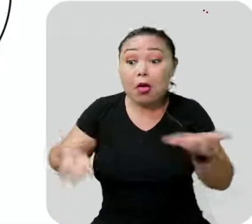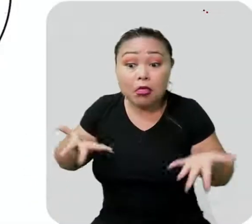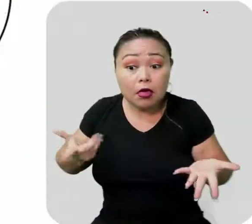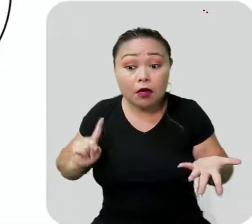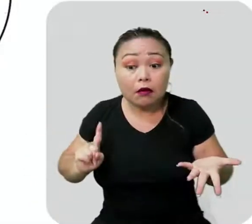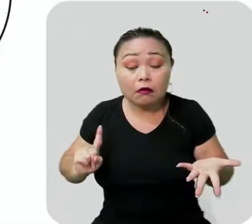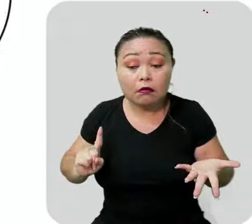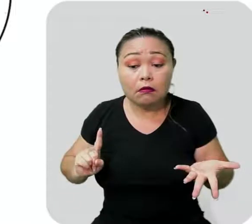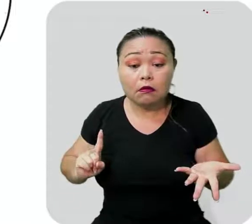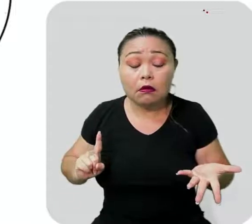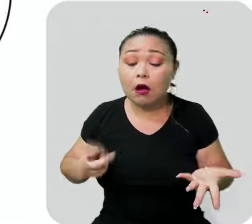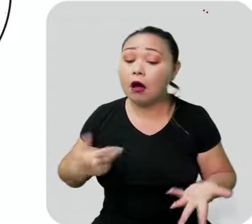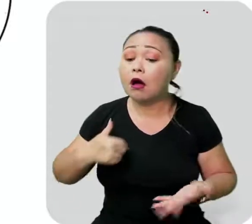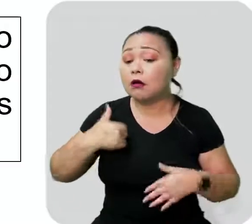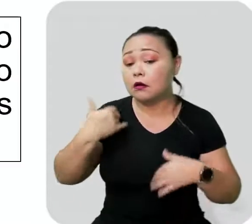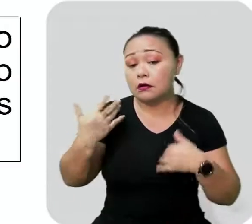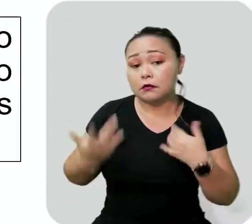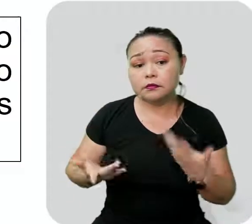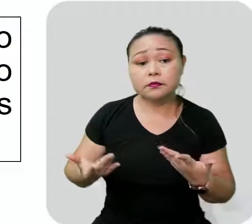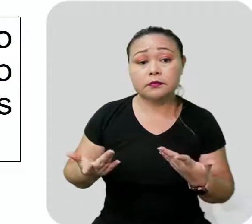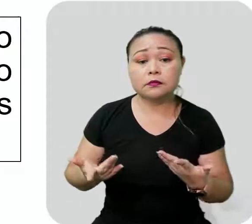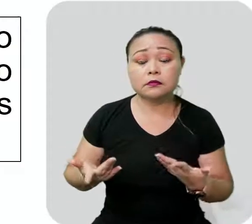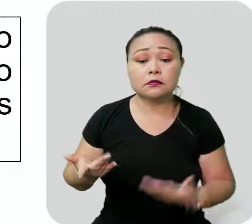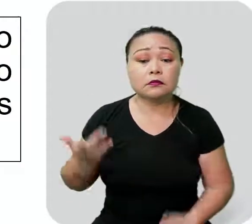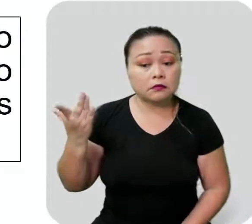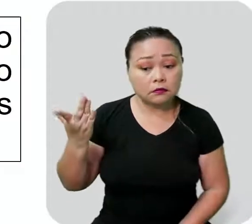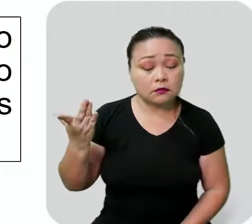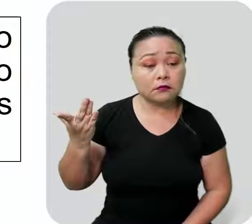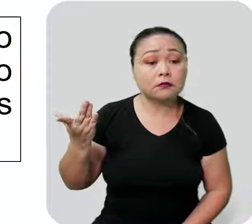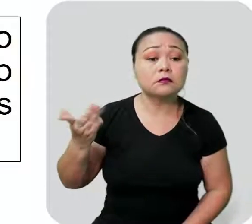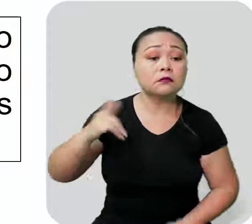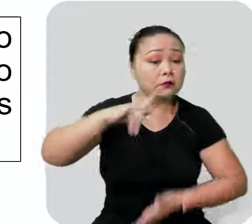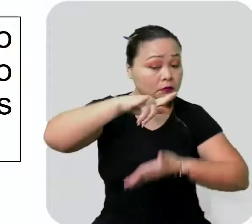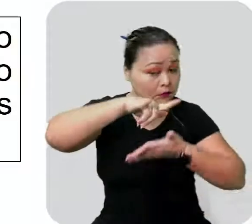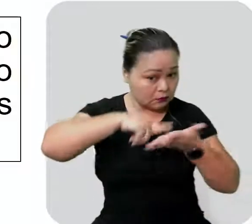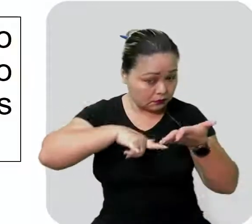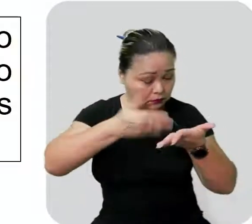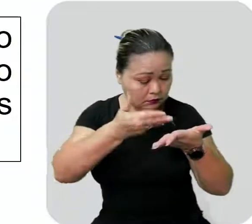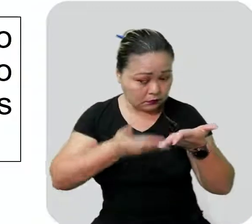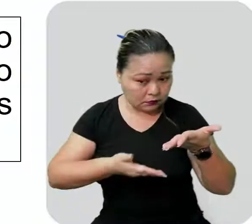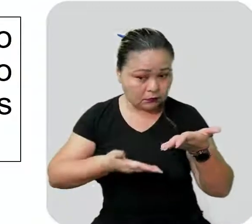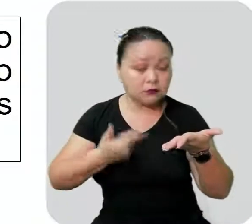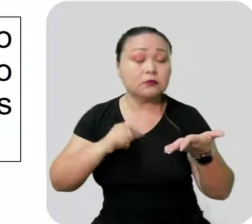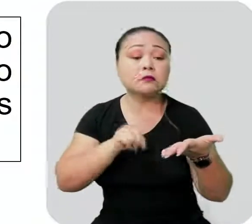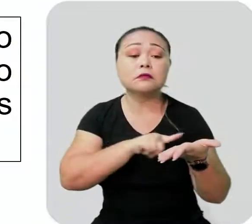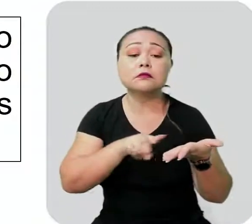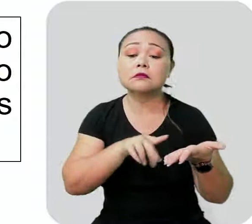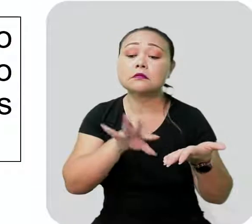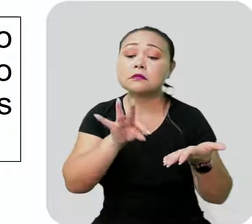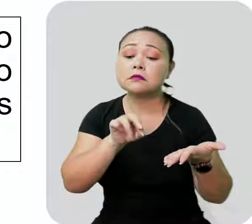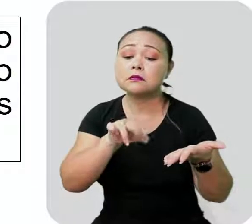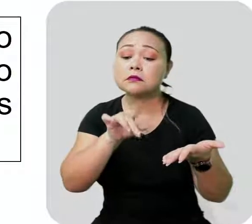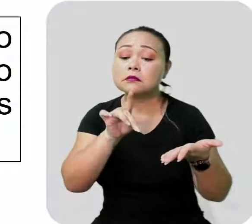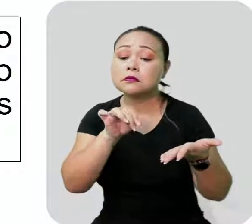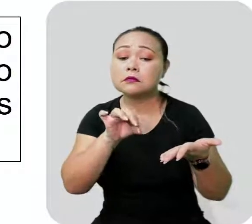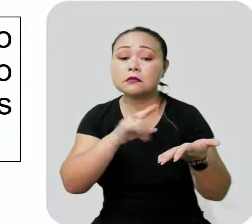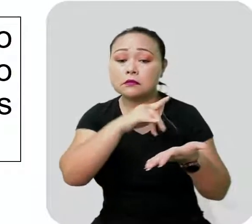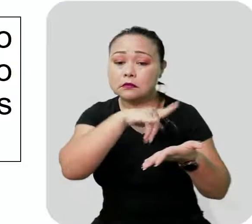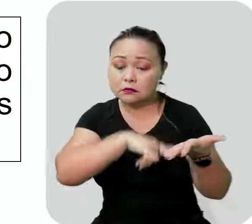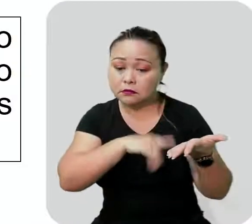beijam na sequência ou tratado e ele define a